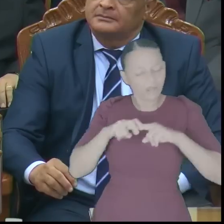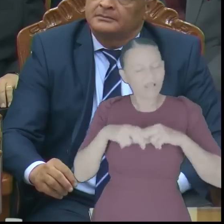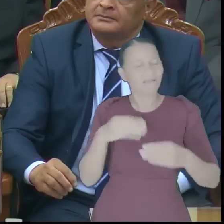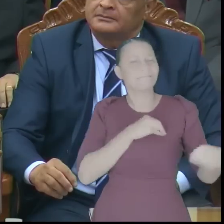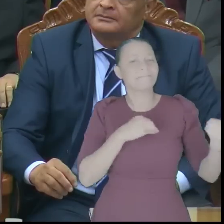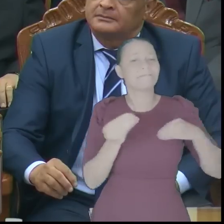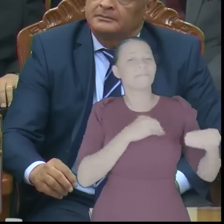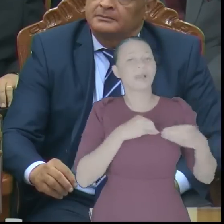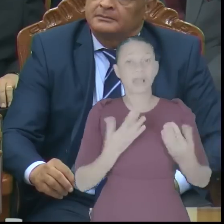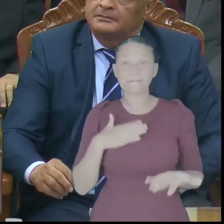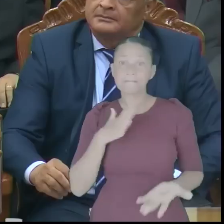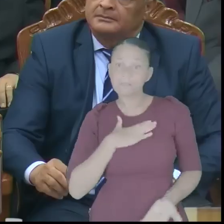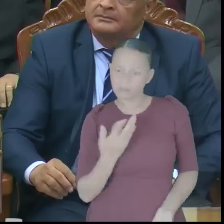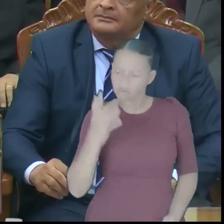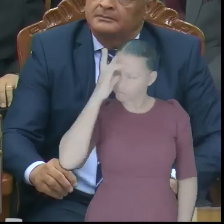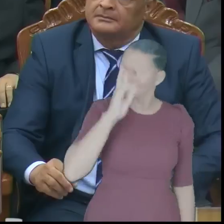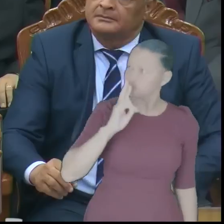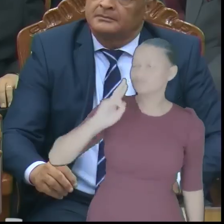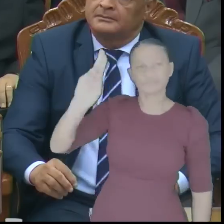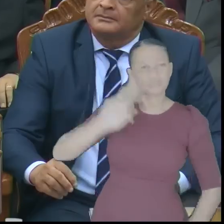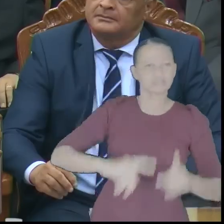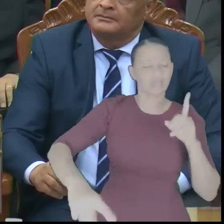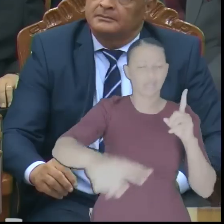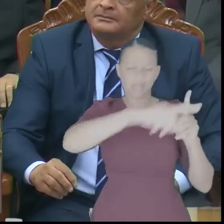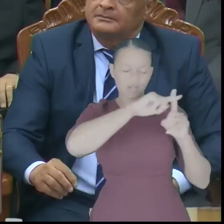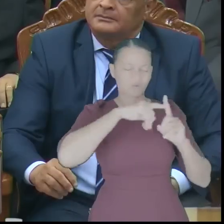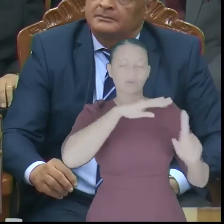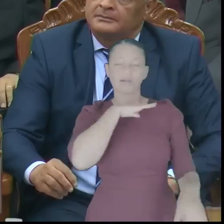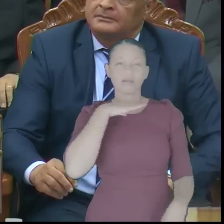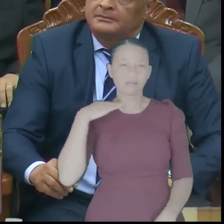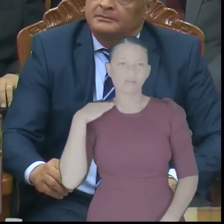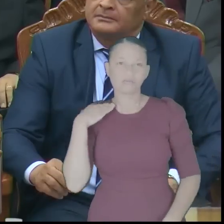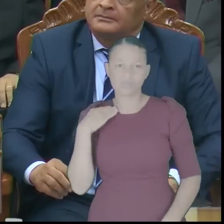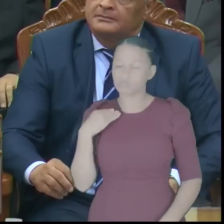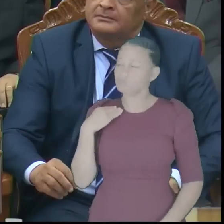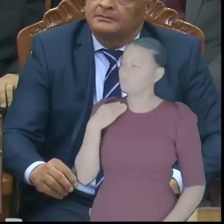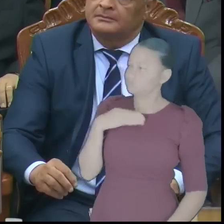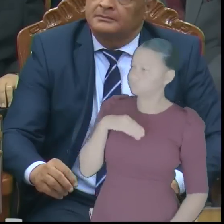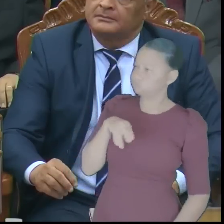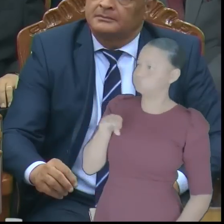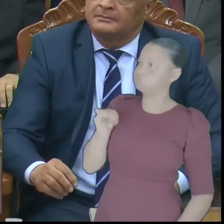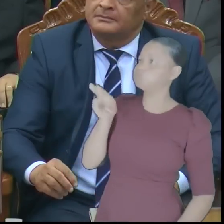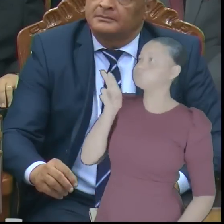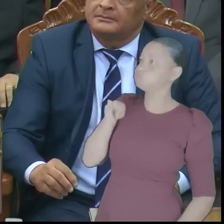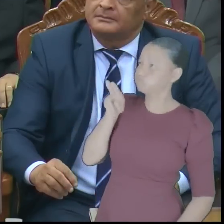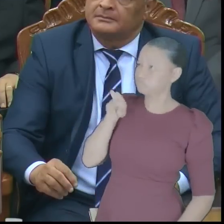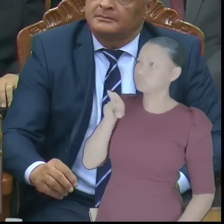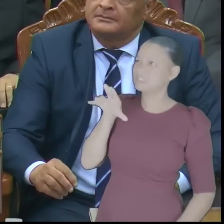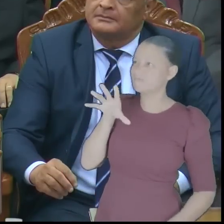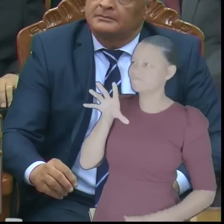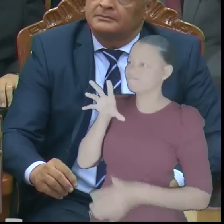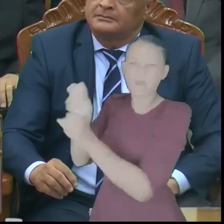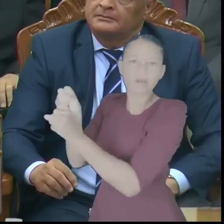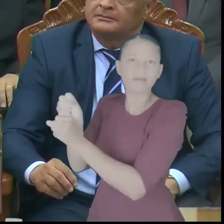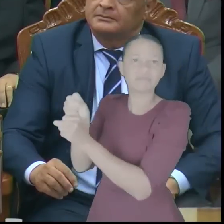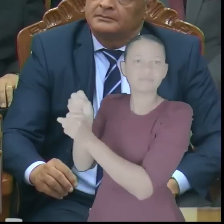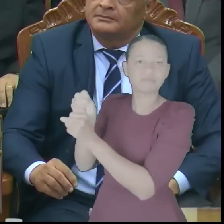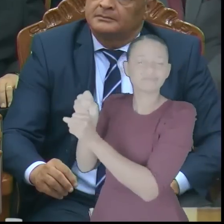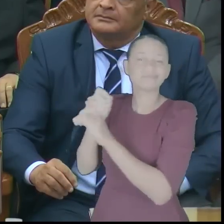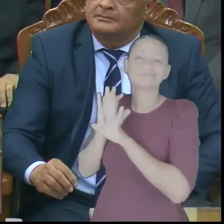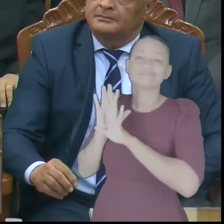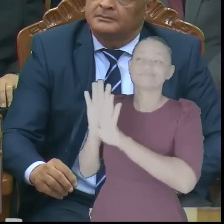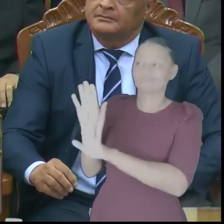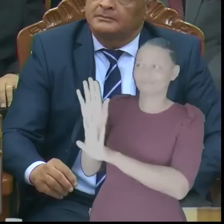o meu Senhor está na cruz, a morte está olhando para ele, dizendo, se eu pudesse, eu já teria levado. Mas